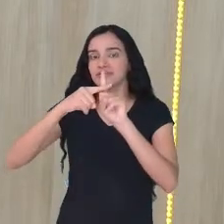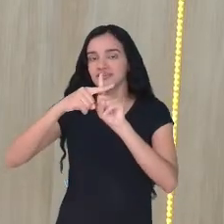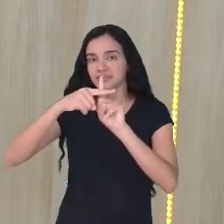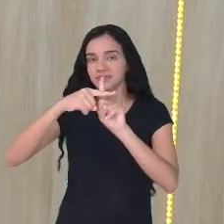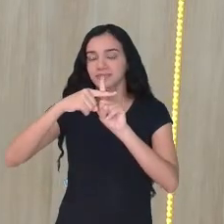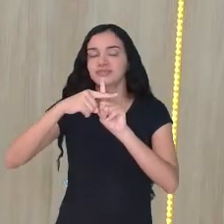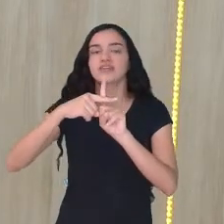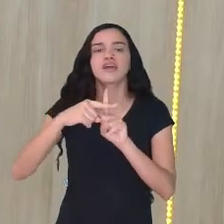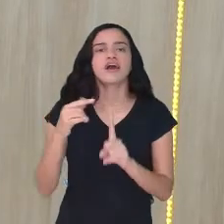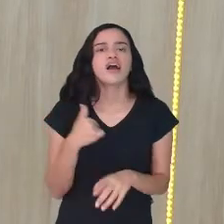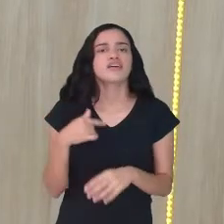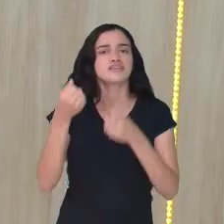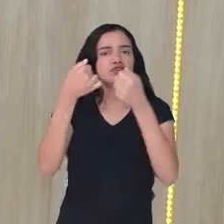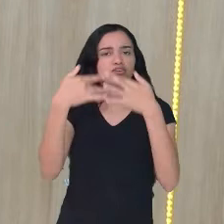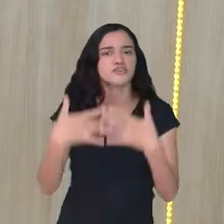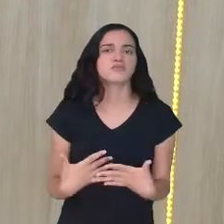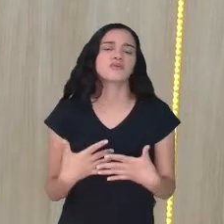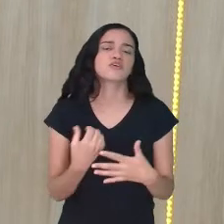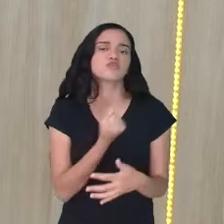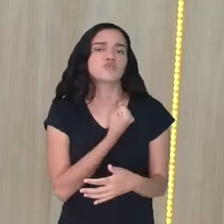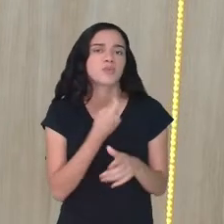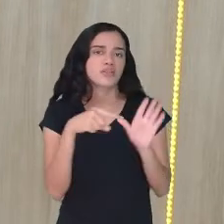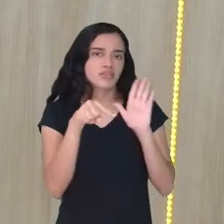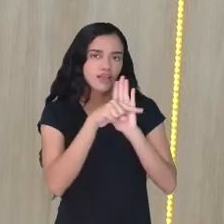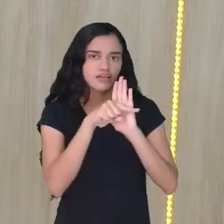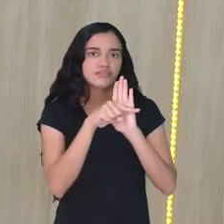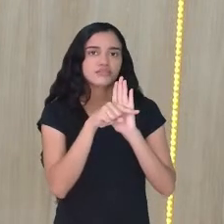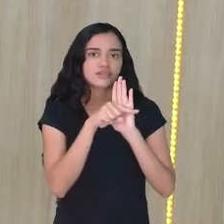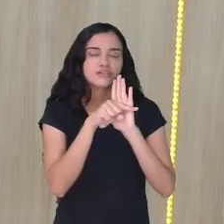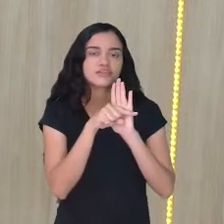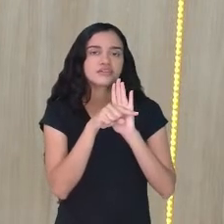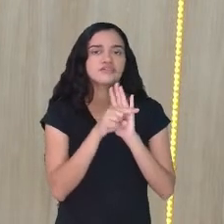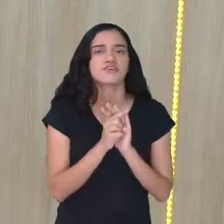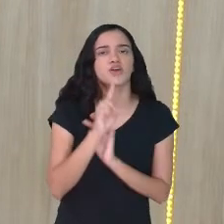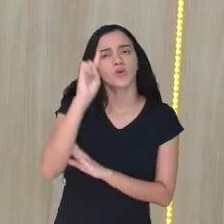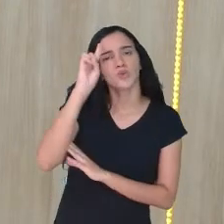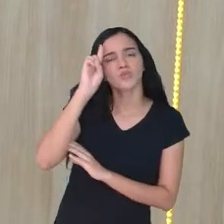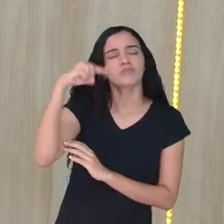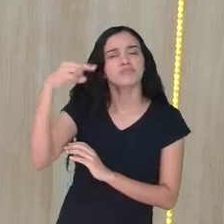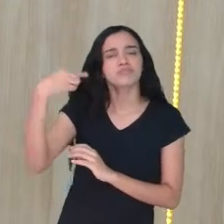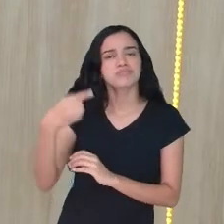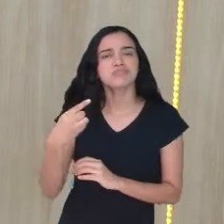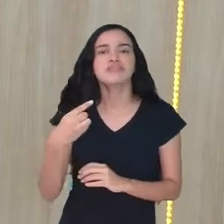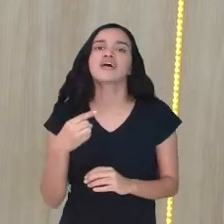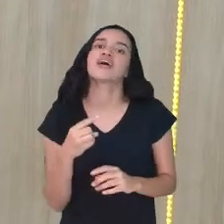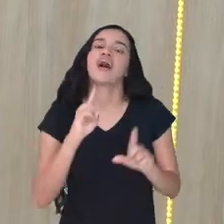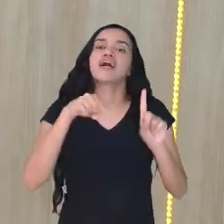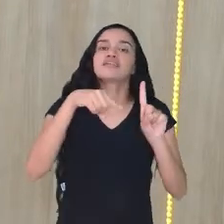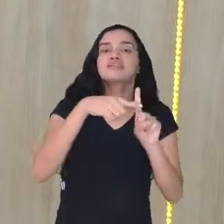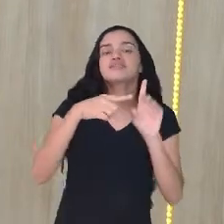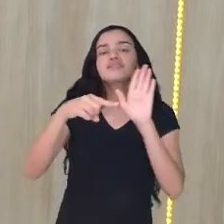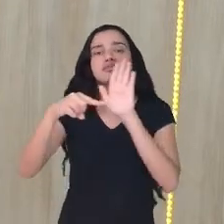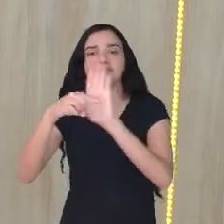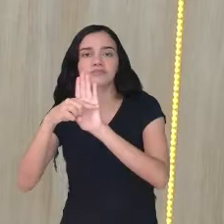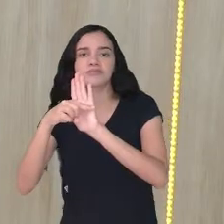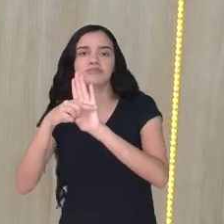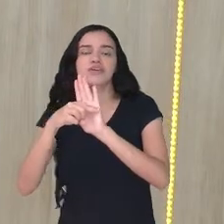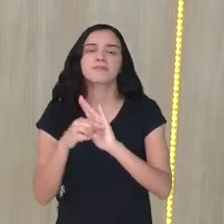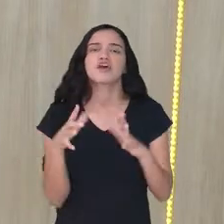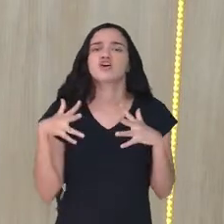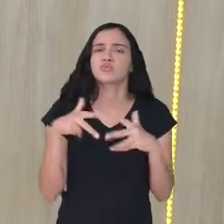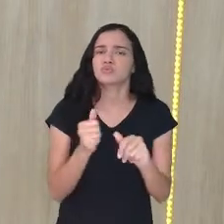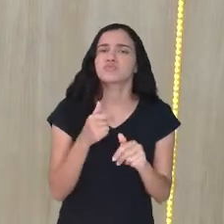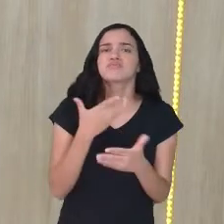Então, aqui a gente falou dos números negativos, noção cotidiano, compensação, adição, subtração, é tudo que a